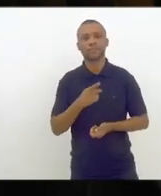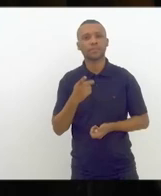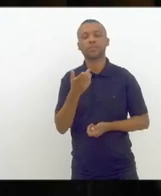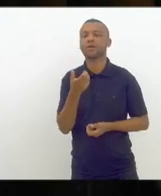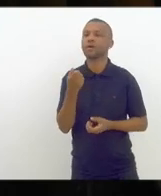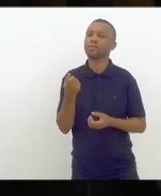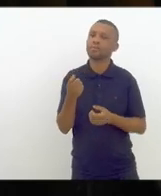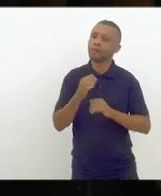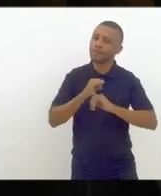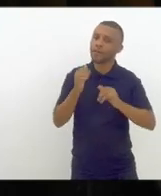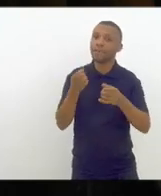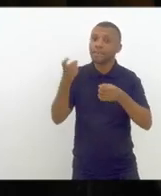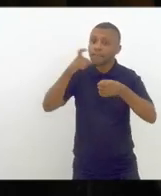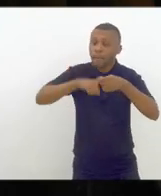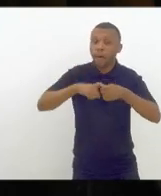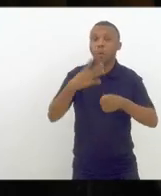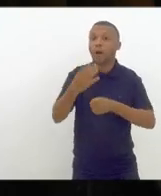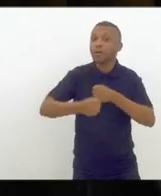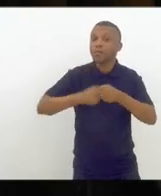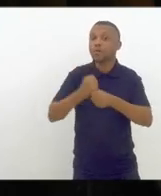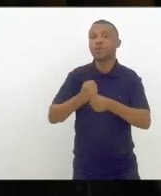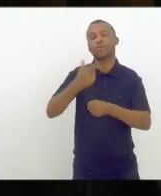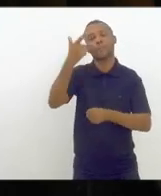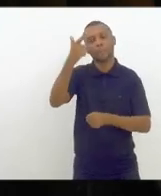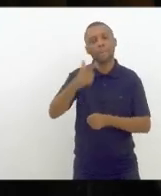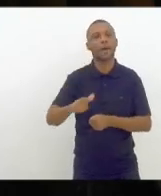retorno para mais 4 anos